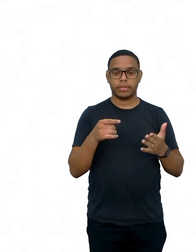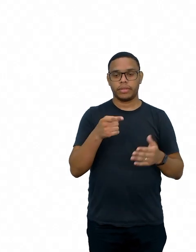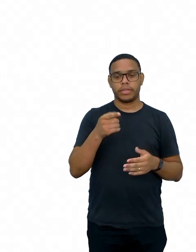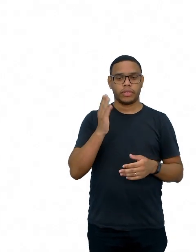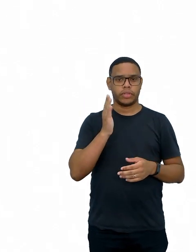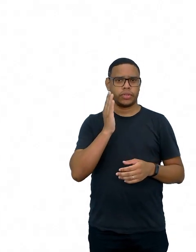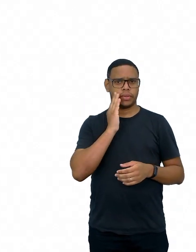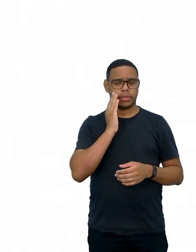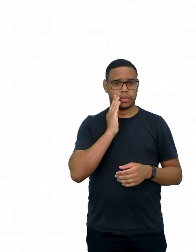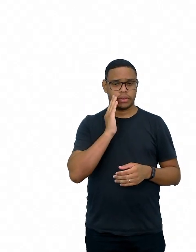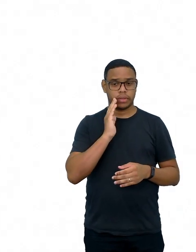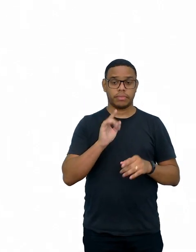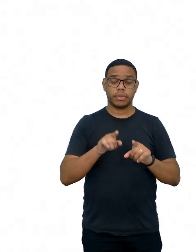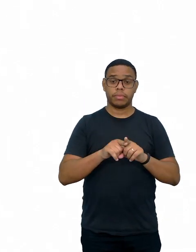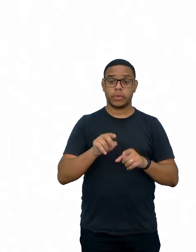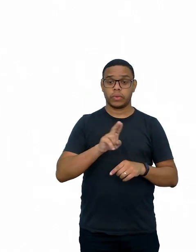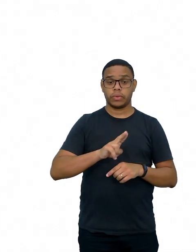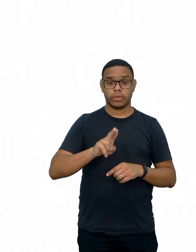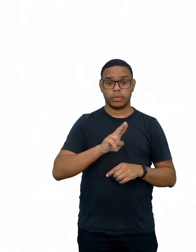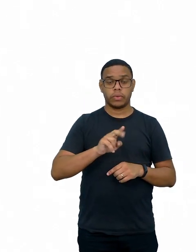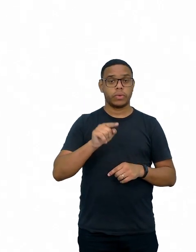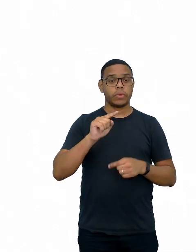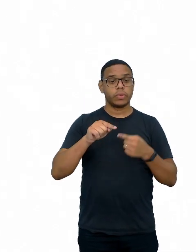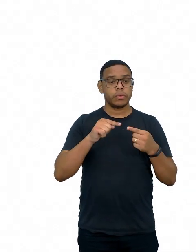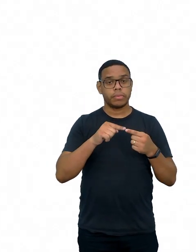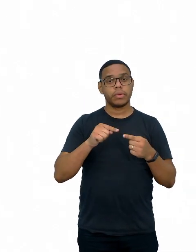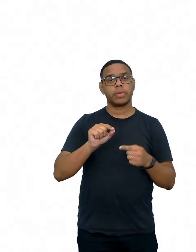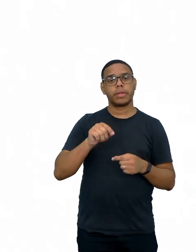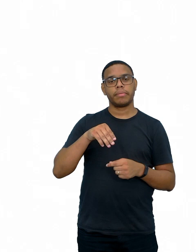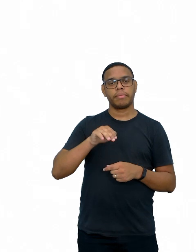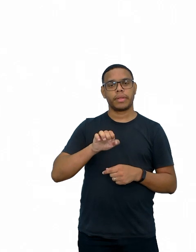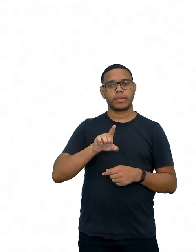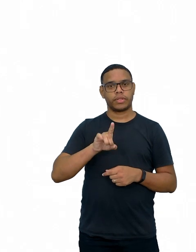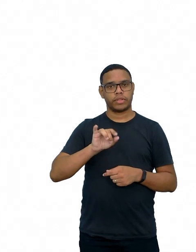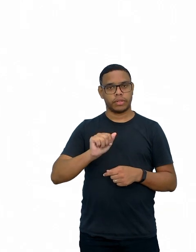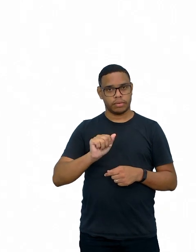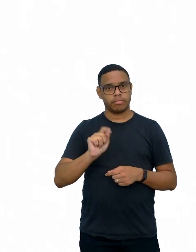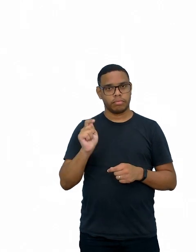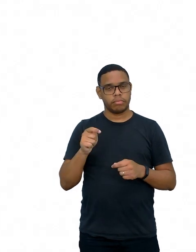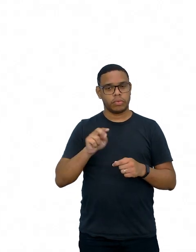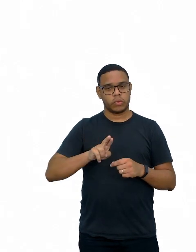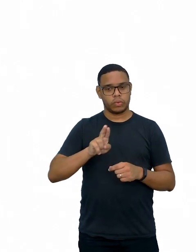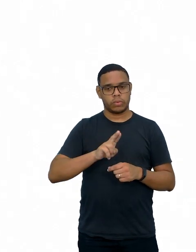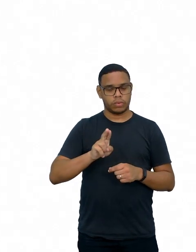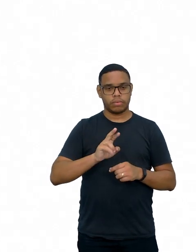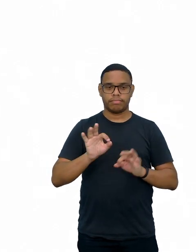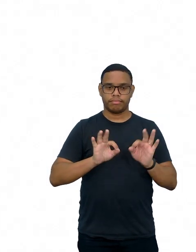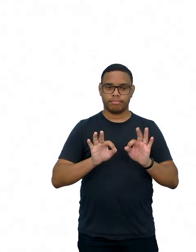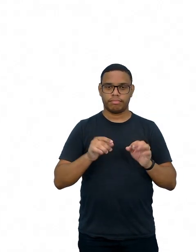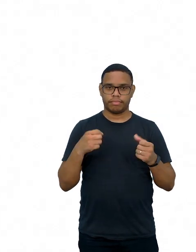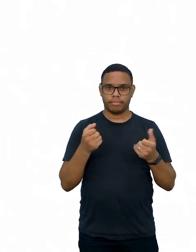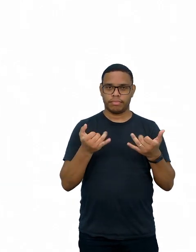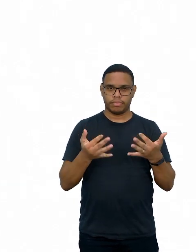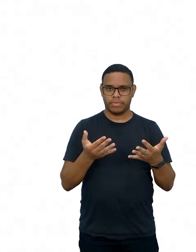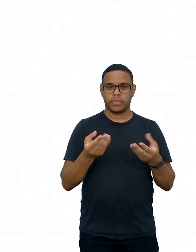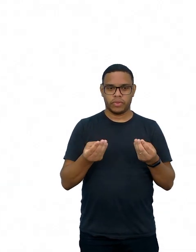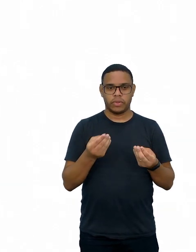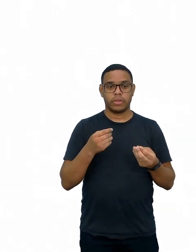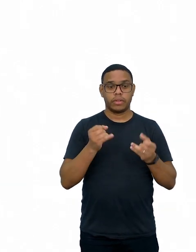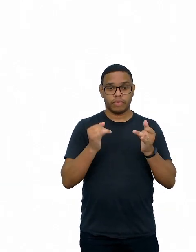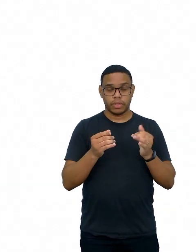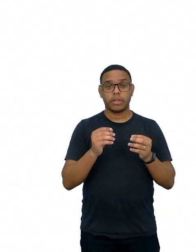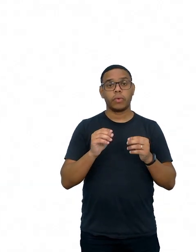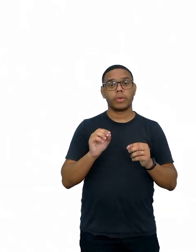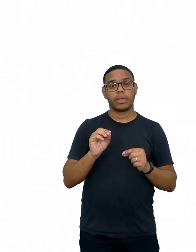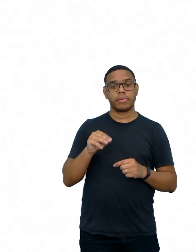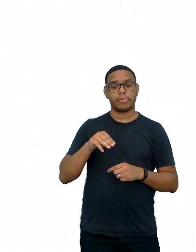pode também usar a ideia de média, tá? Antes de falar de fórmula, tá, gente? Vamos falar de